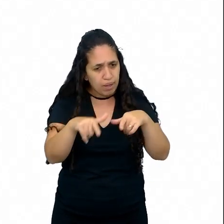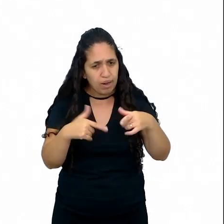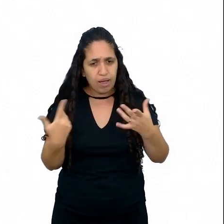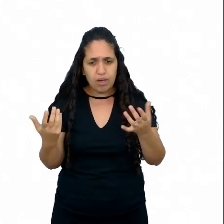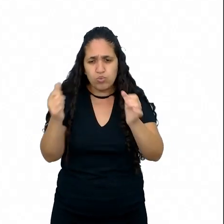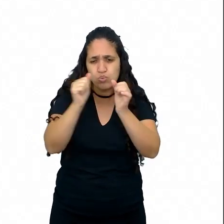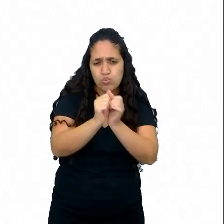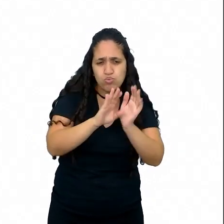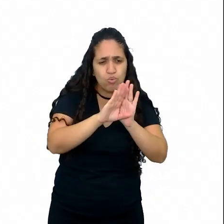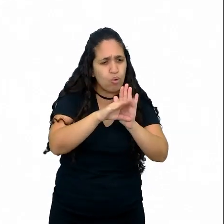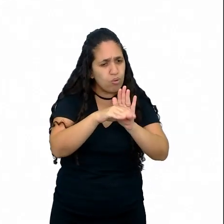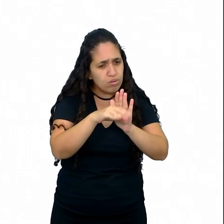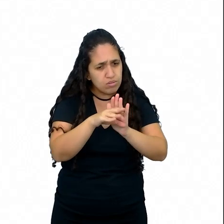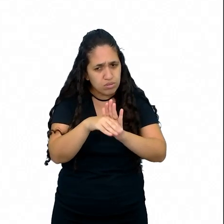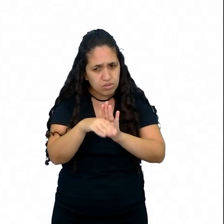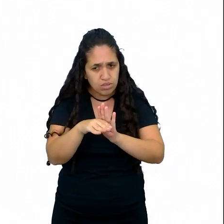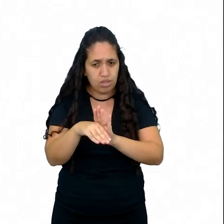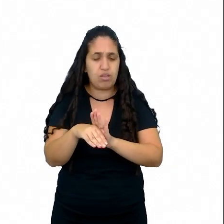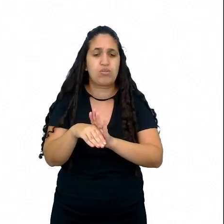os conceitos da